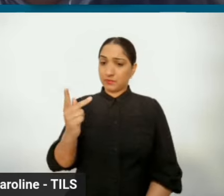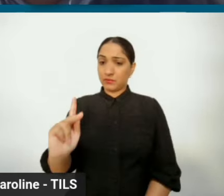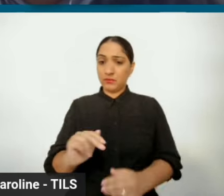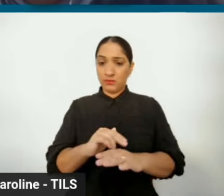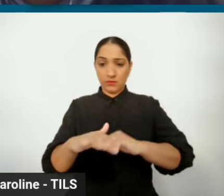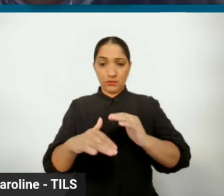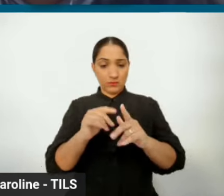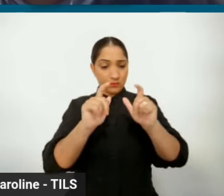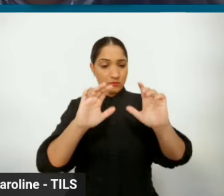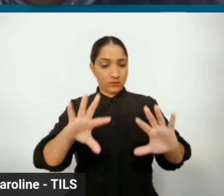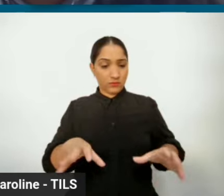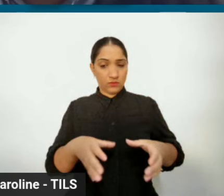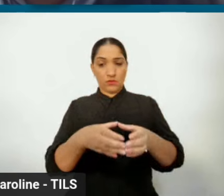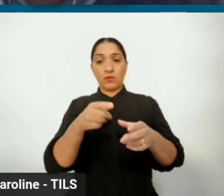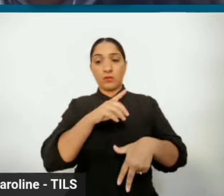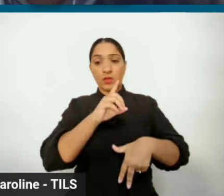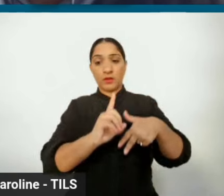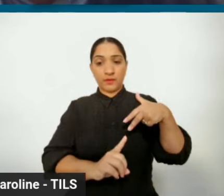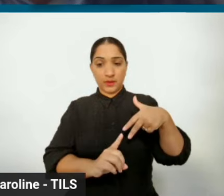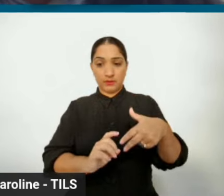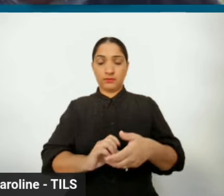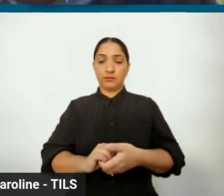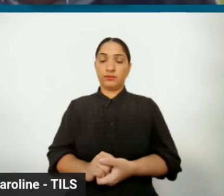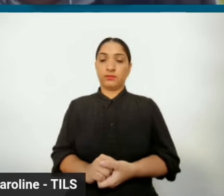pessoas com deficiência, doutor Joelson?